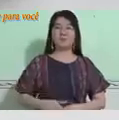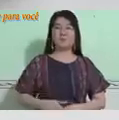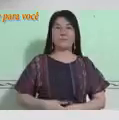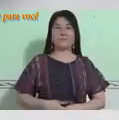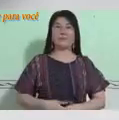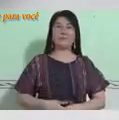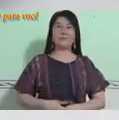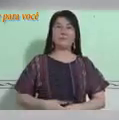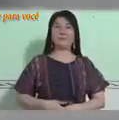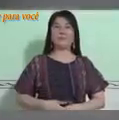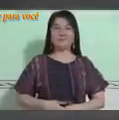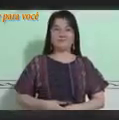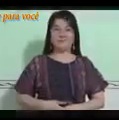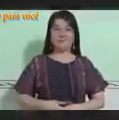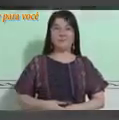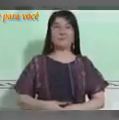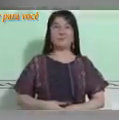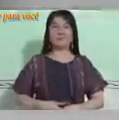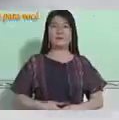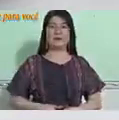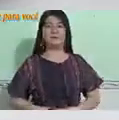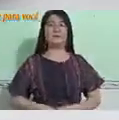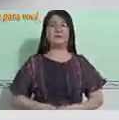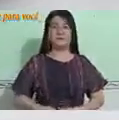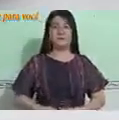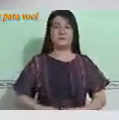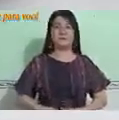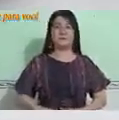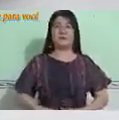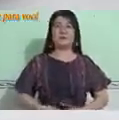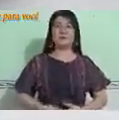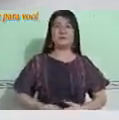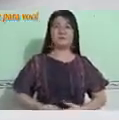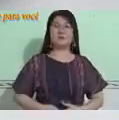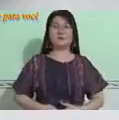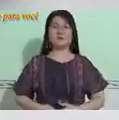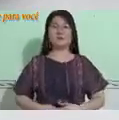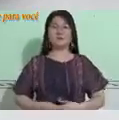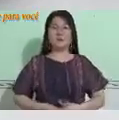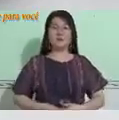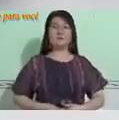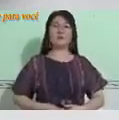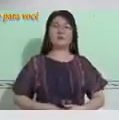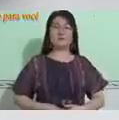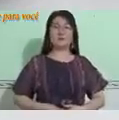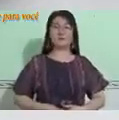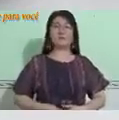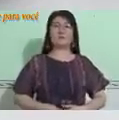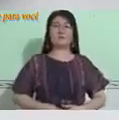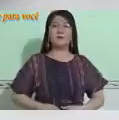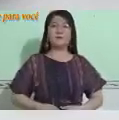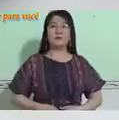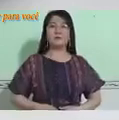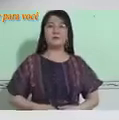Apertei a embolo da seringa até que a água comecei a entrar na narina. Ponto. Ajustei a inclinação da cabeça até que o zoro comecei a sair